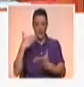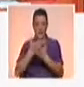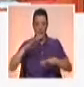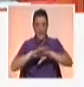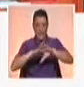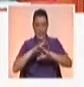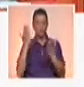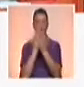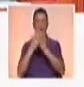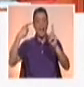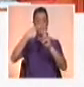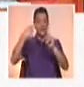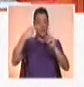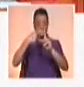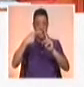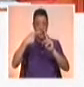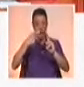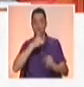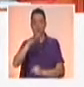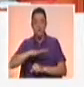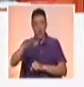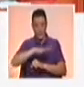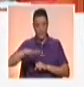Escolas de Referência, onde se